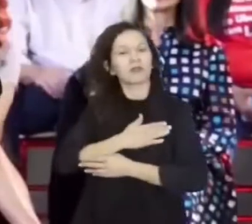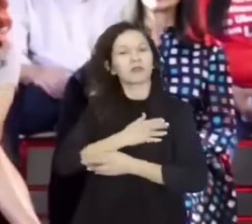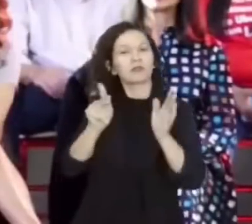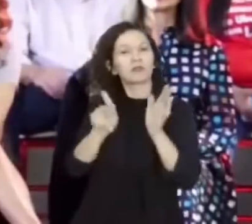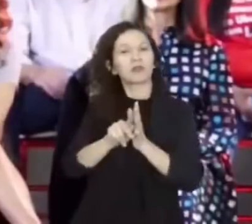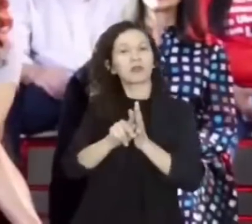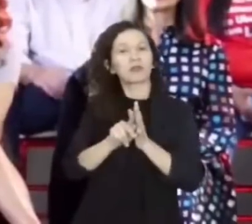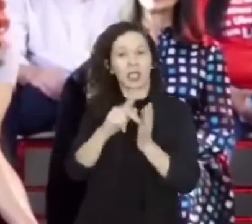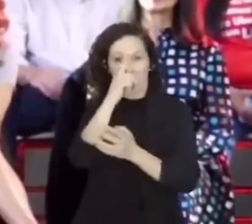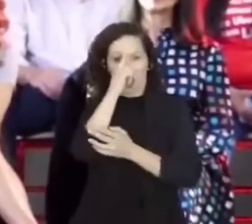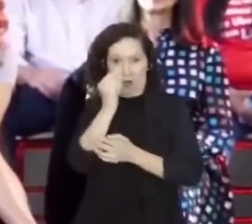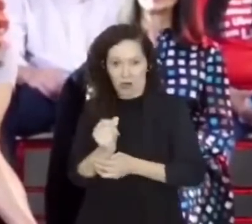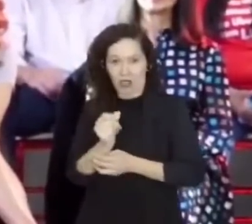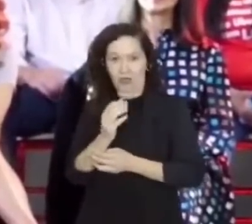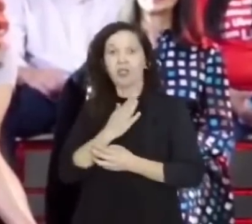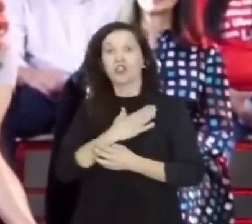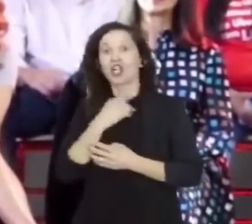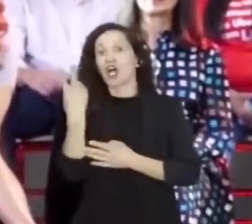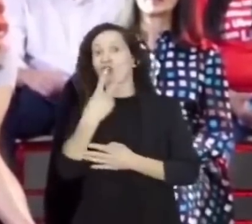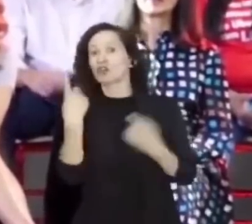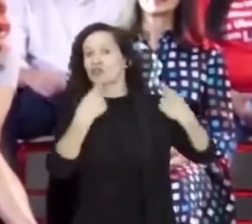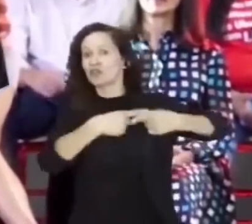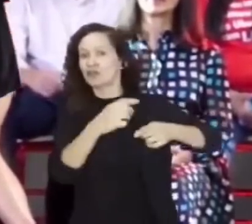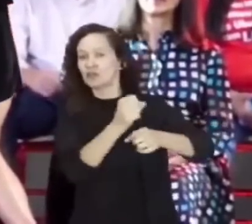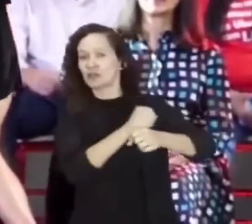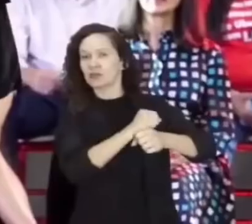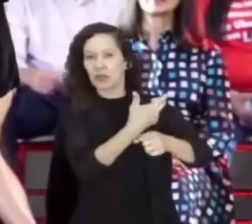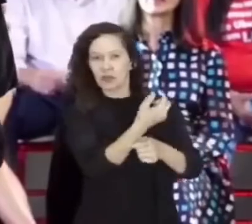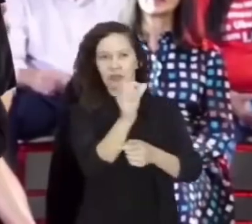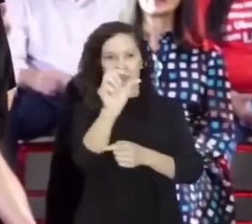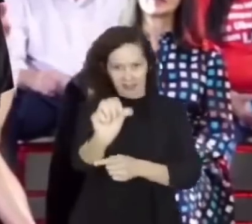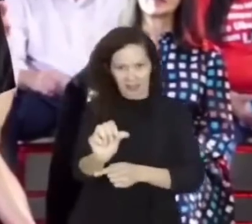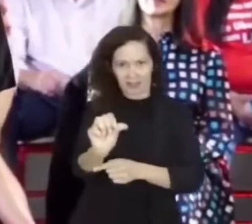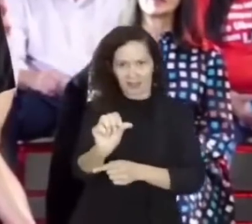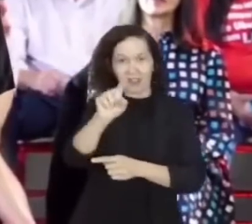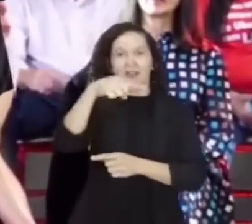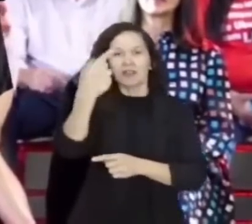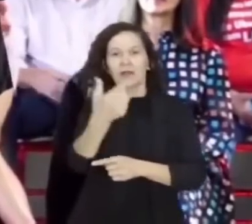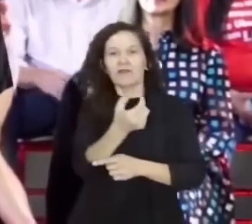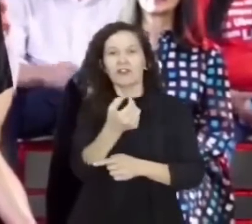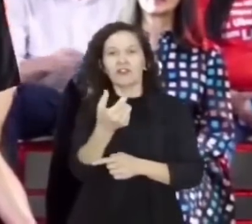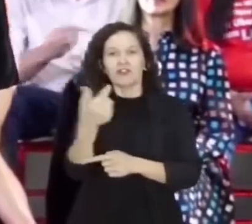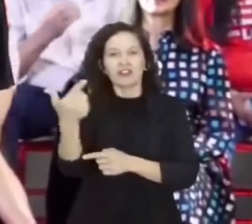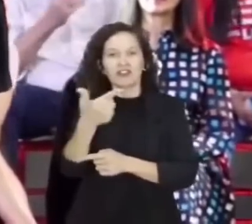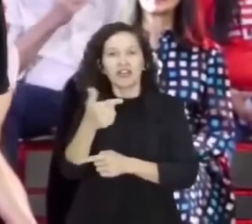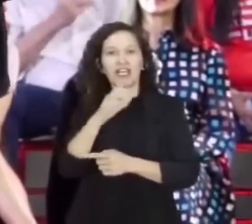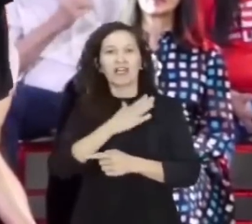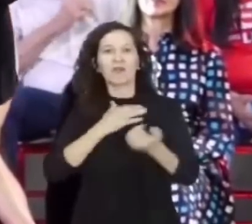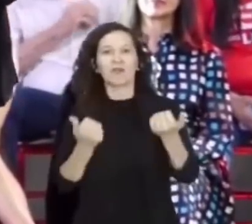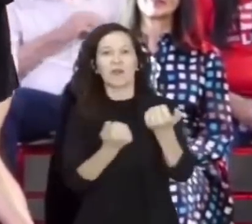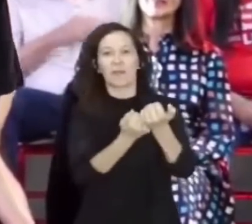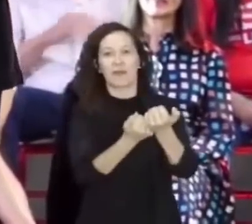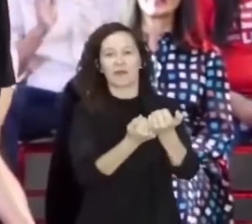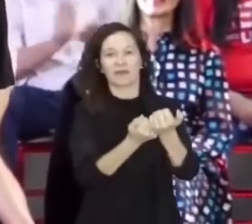meu adversário em 2006. Em 2022, ele é o meu vice, porque ele é um